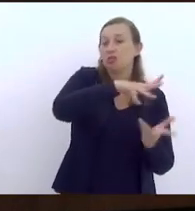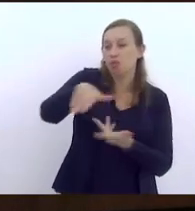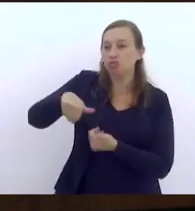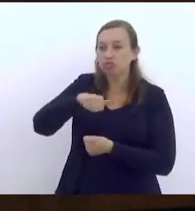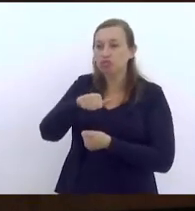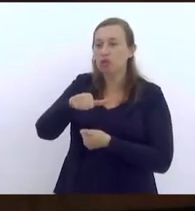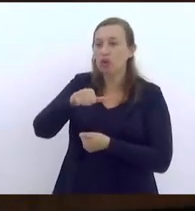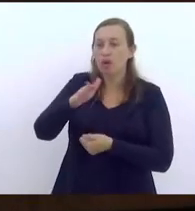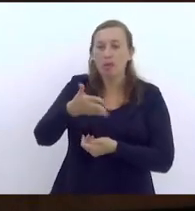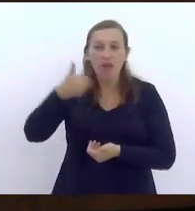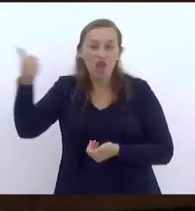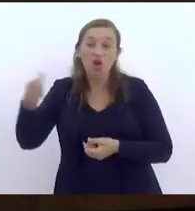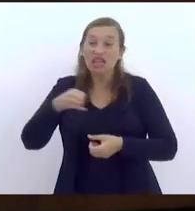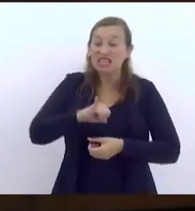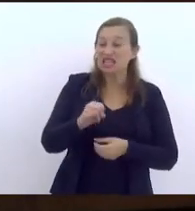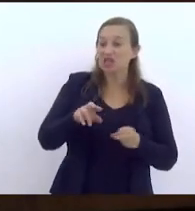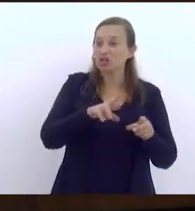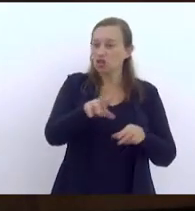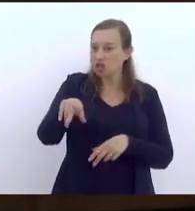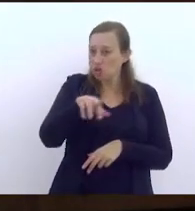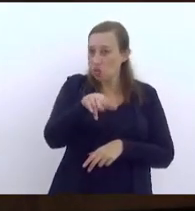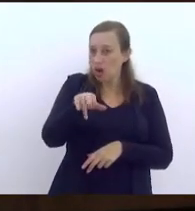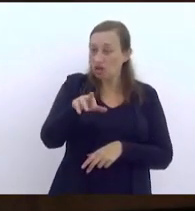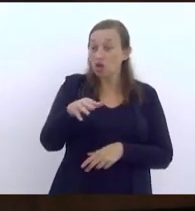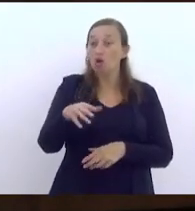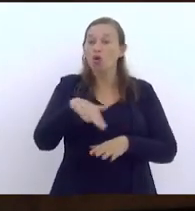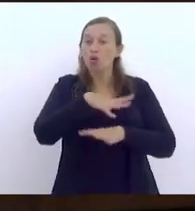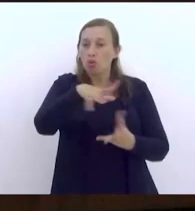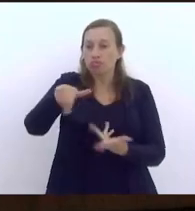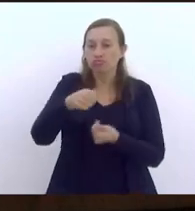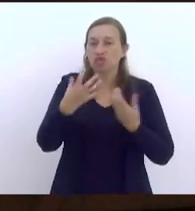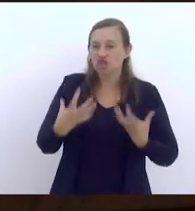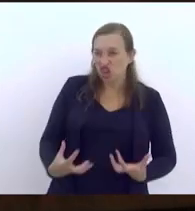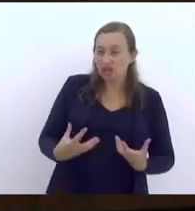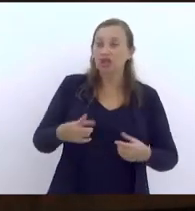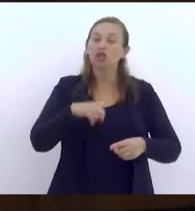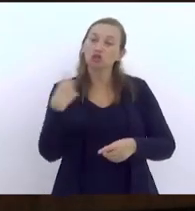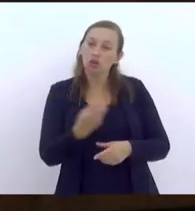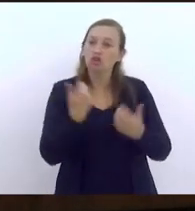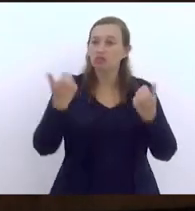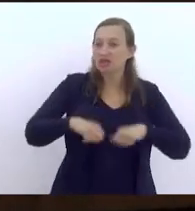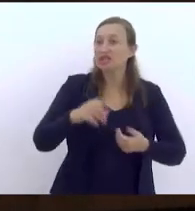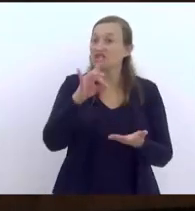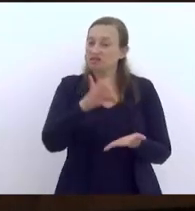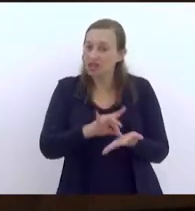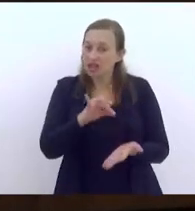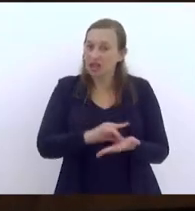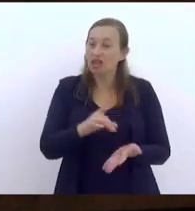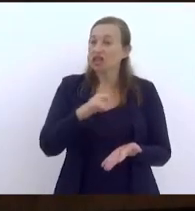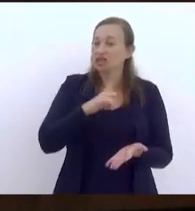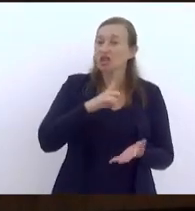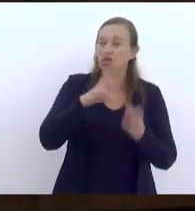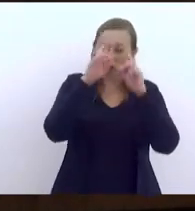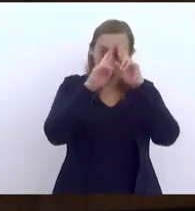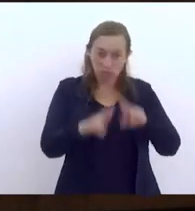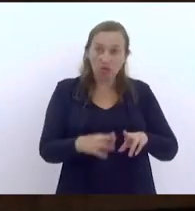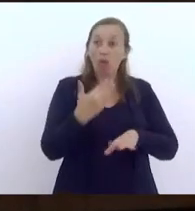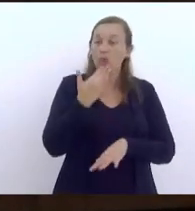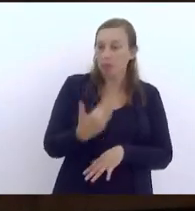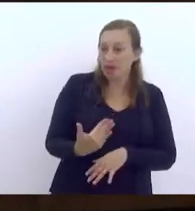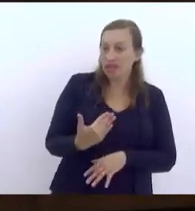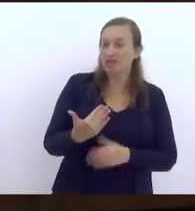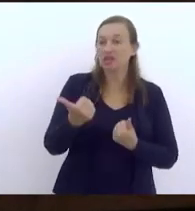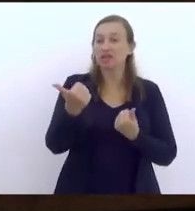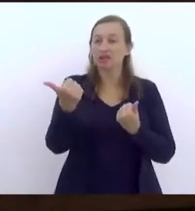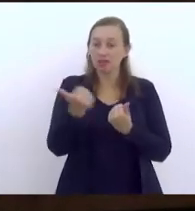melhor. Se fôssemos todos iguais, o mundo seria chato demais. Então, nós precisamos de verdade ter este respeito. Então, eu peço também esta